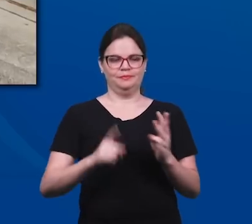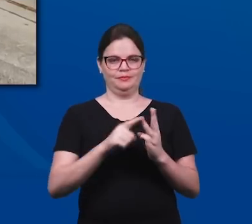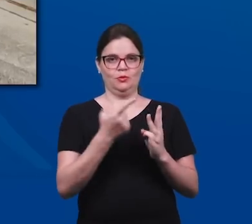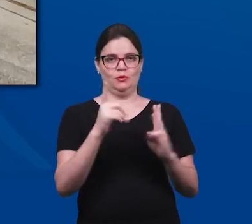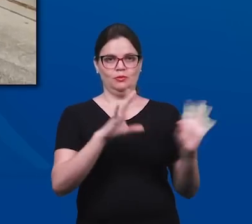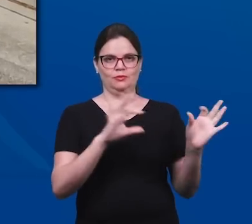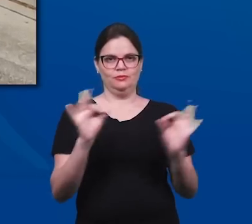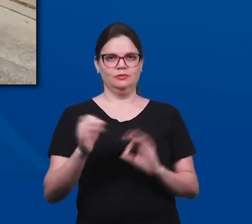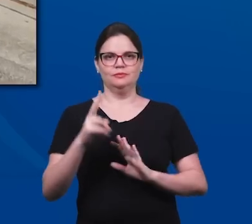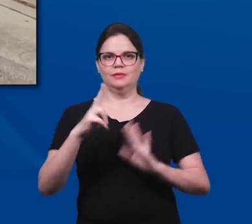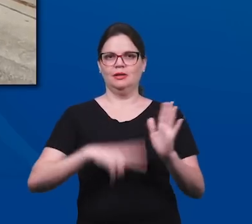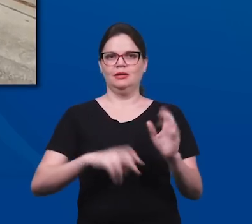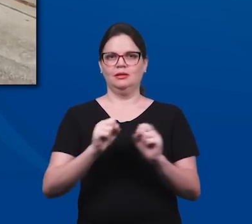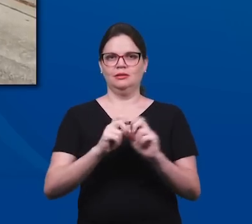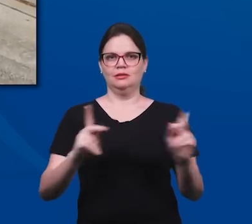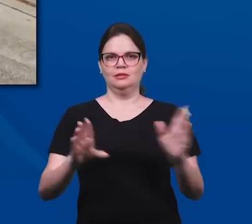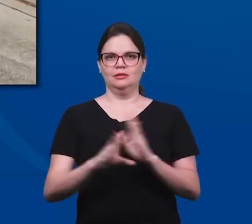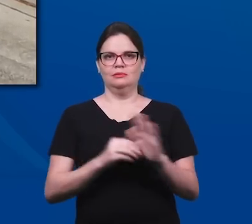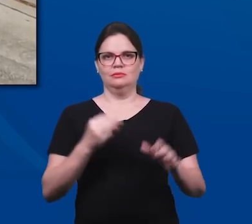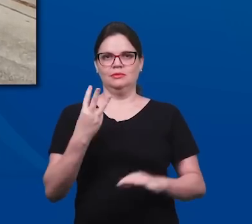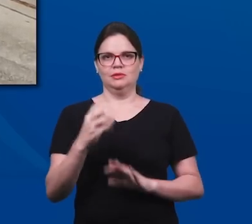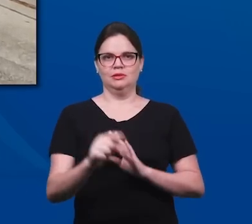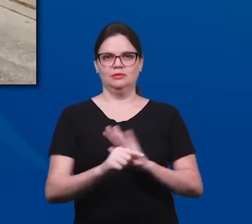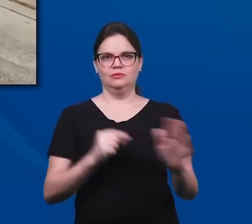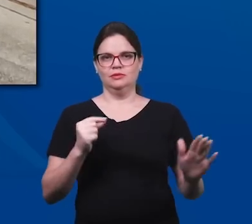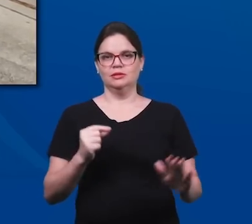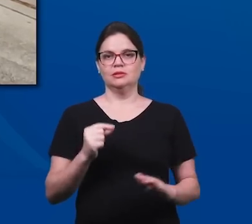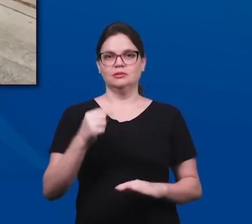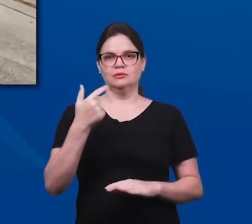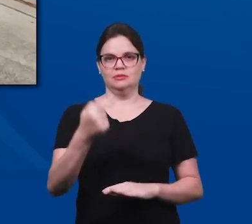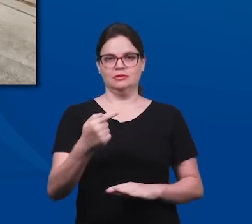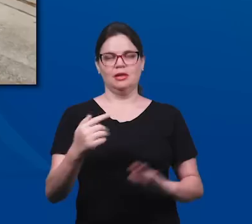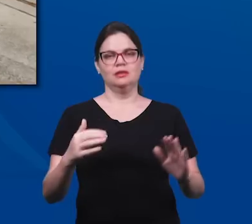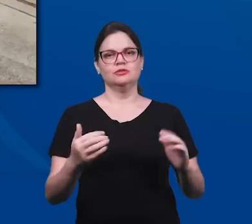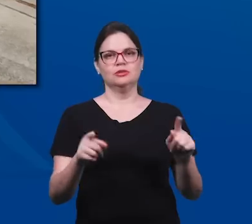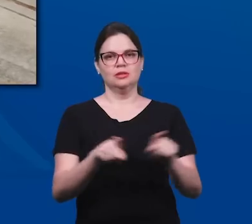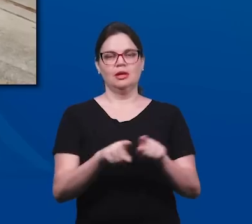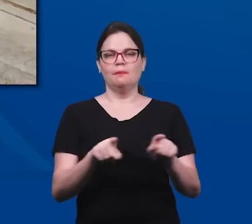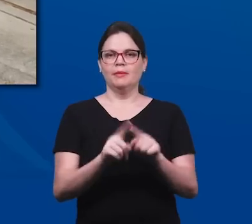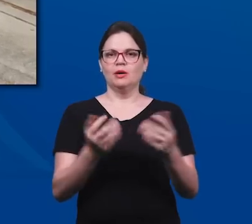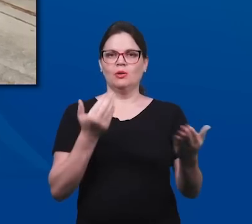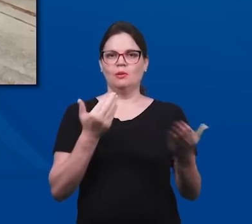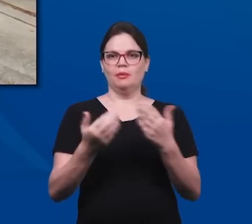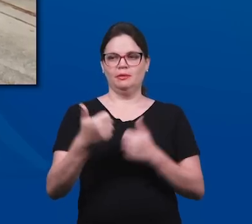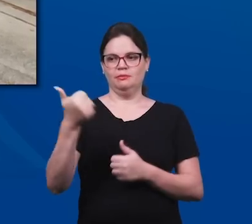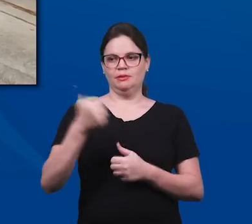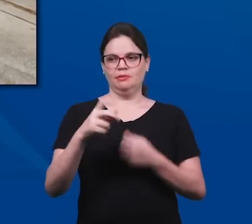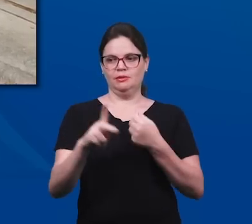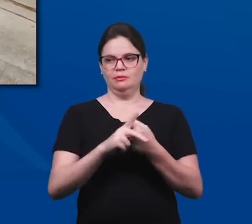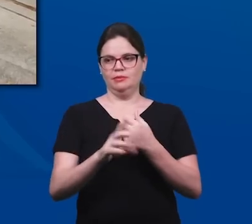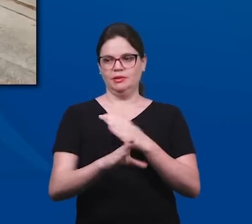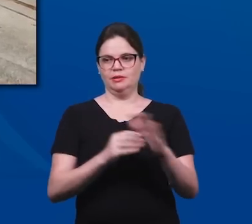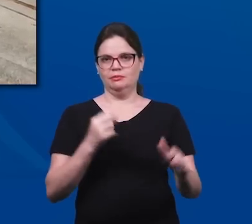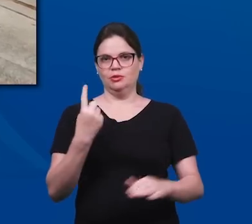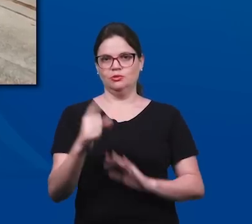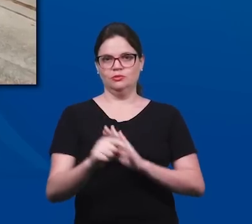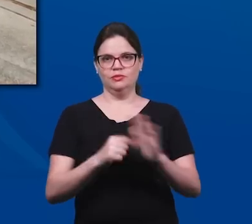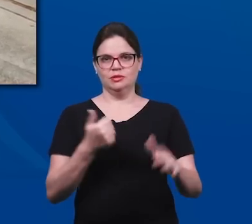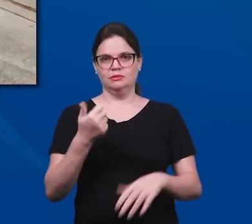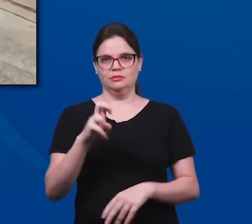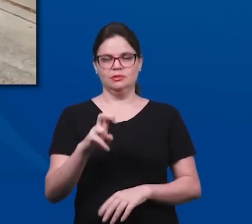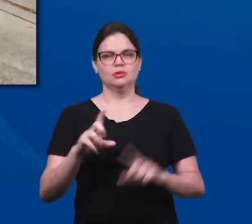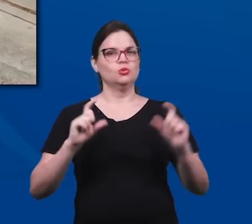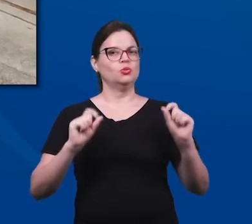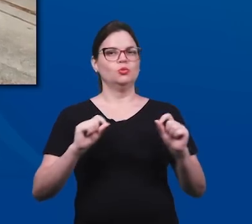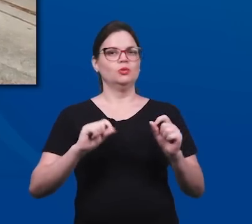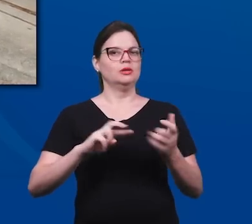Lendo Apocalipse, capítulo 3, verso 7a, comparado com 1 Pedro, capítulo 1, verso 15,